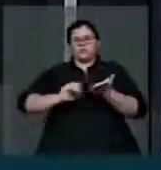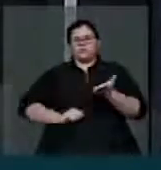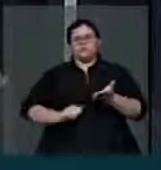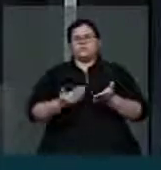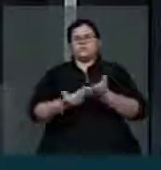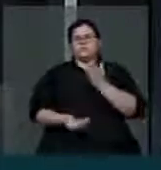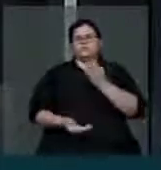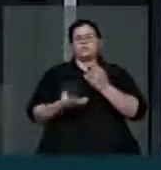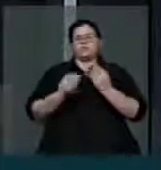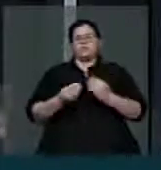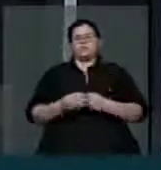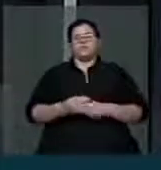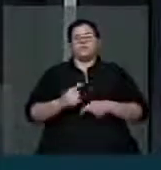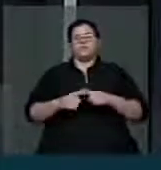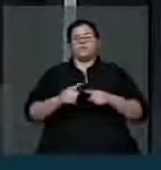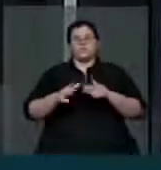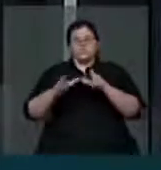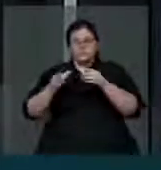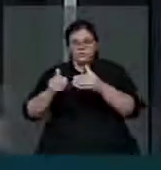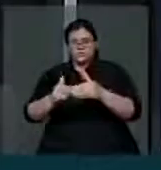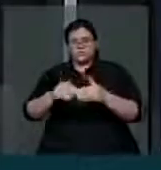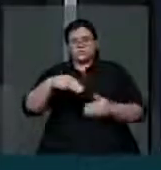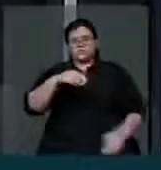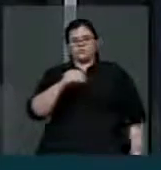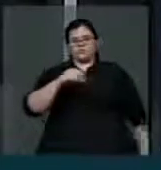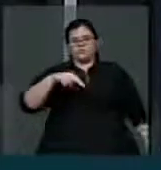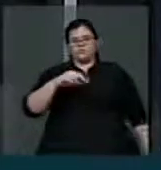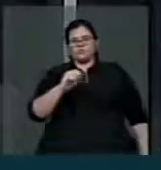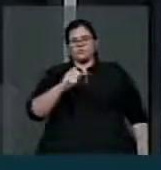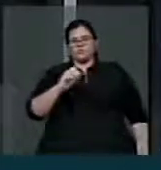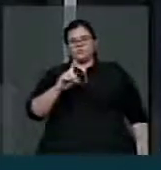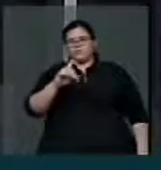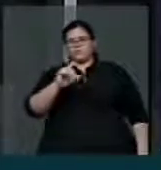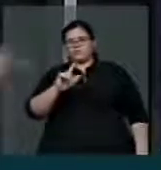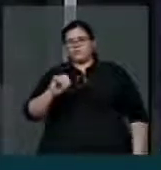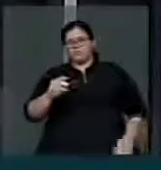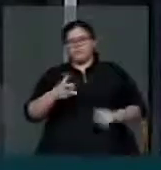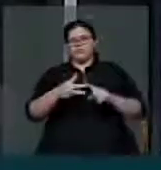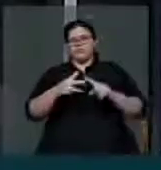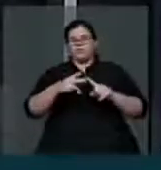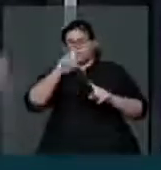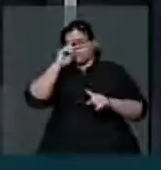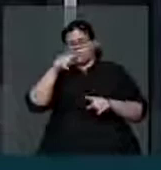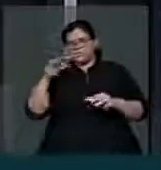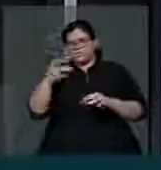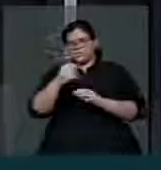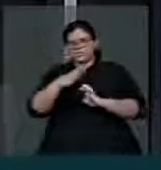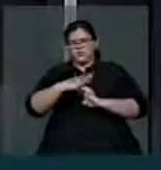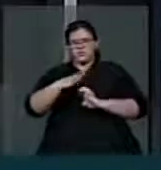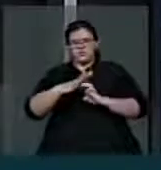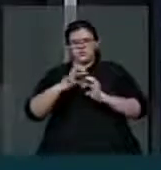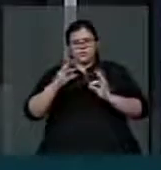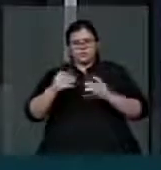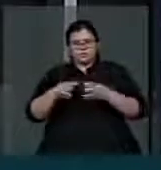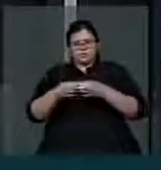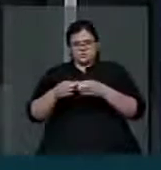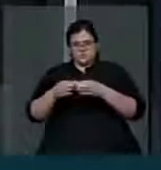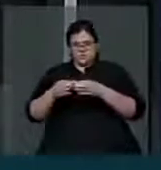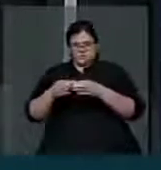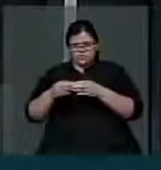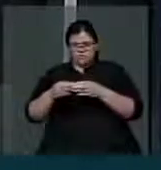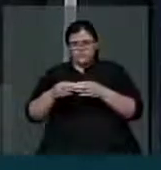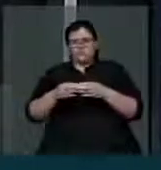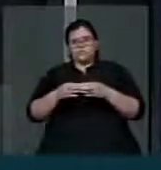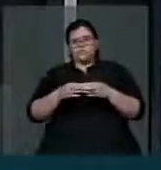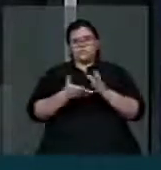a concentração, o monopólio, a propriedade cruzada geram, além do poder exagerado para algumas